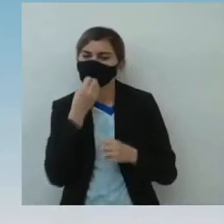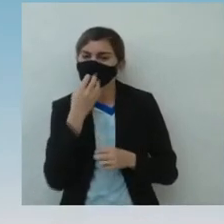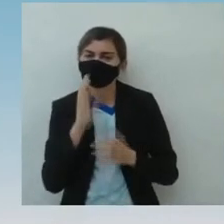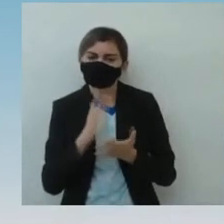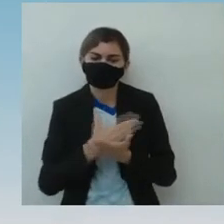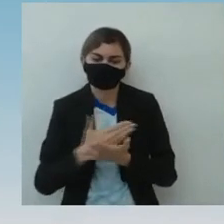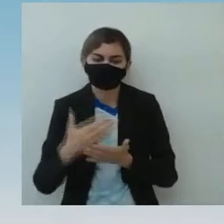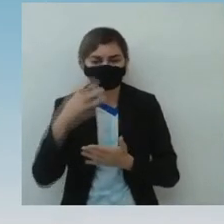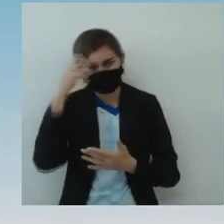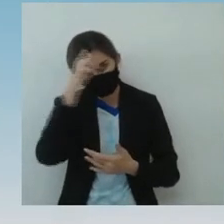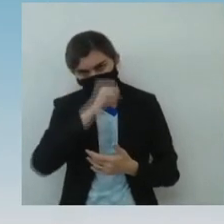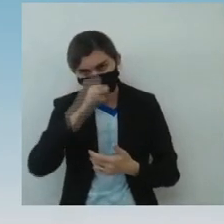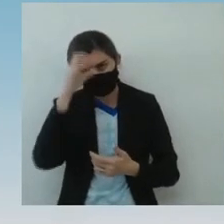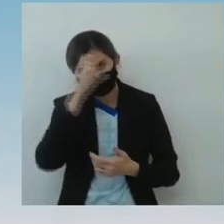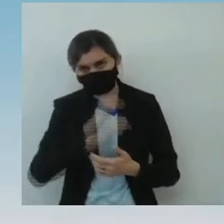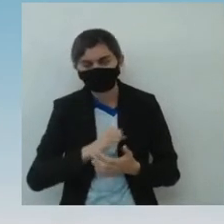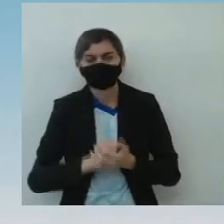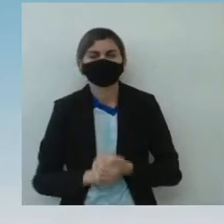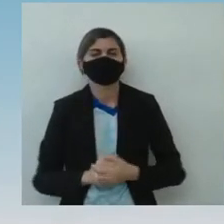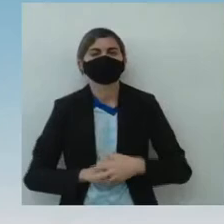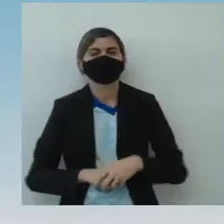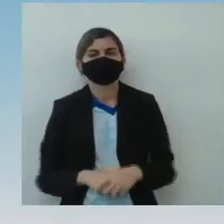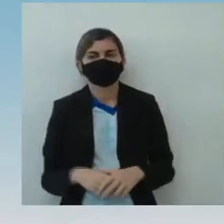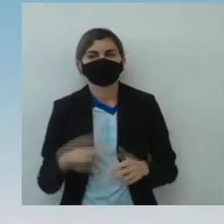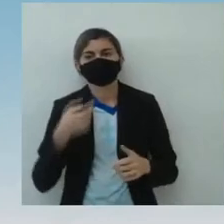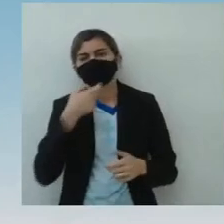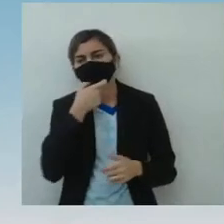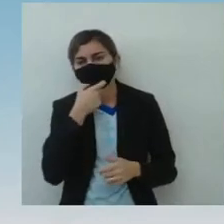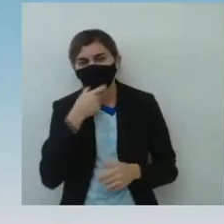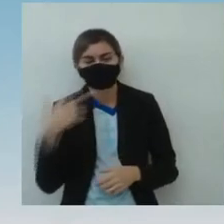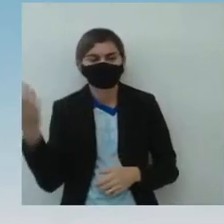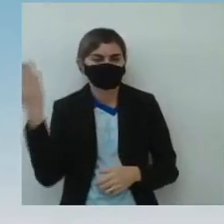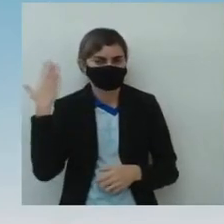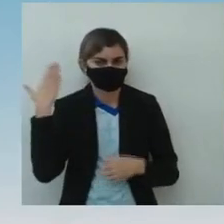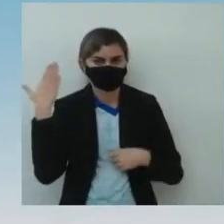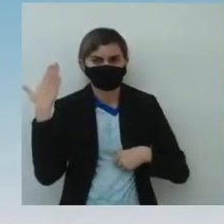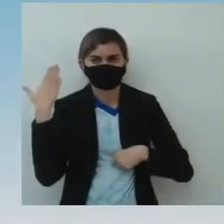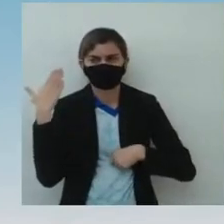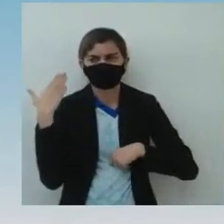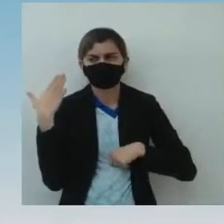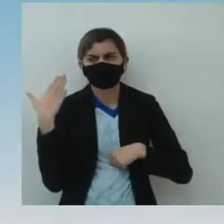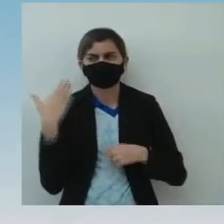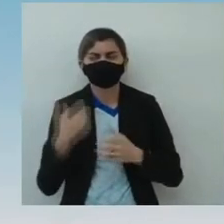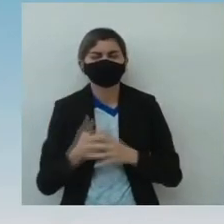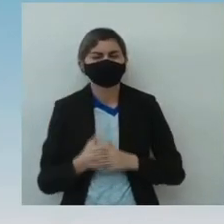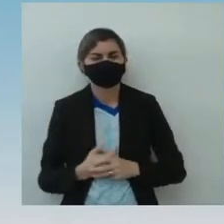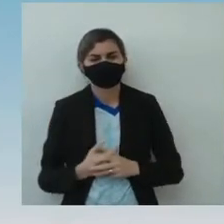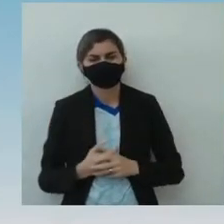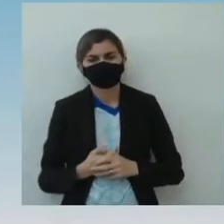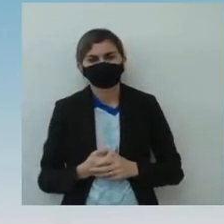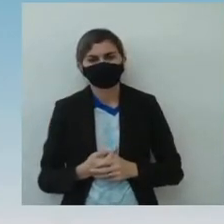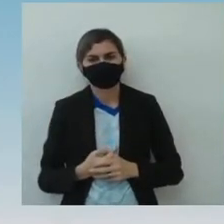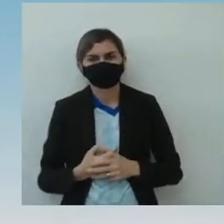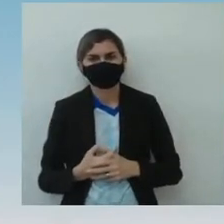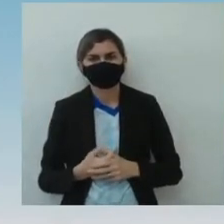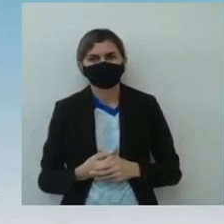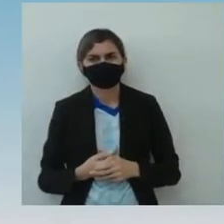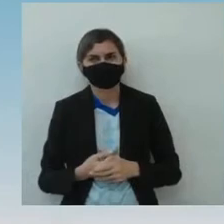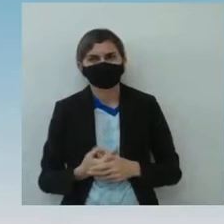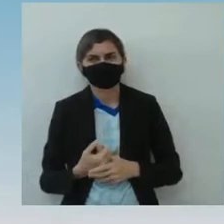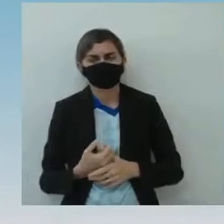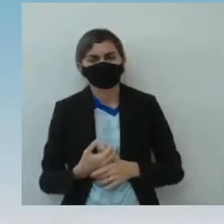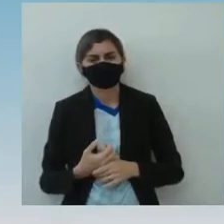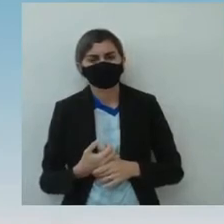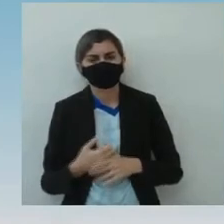é bom e já começar aprender vamos lá o agente ativo por Sueli Speech raiz ficou ainda livro